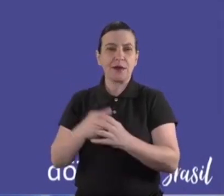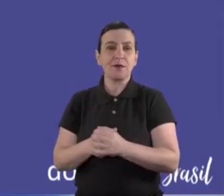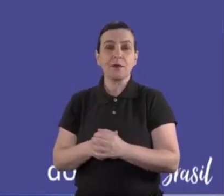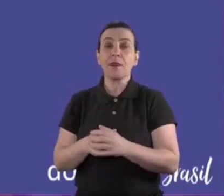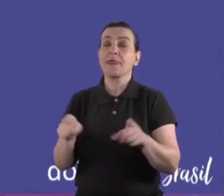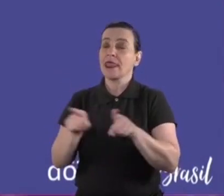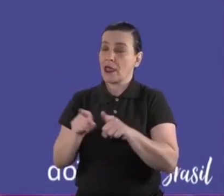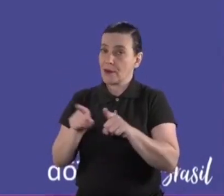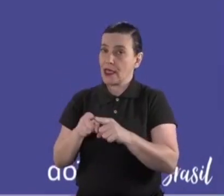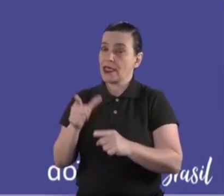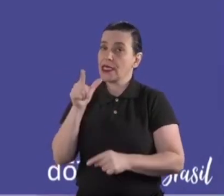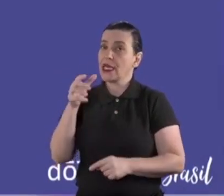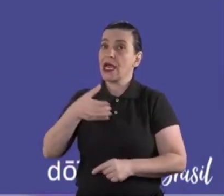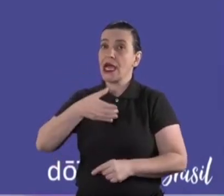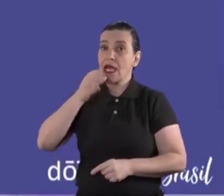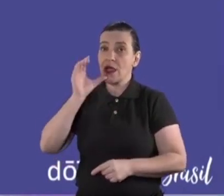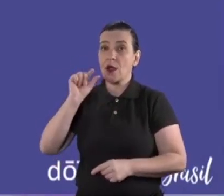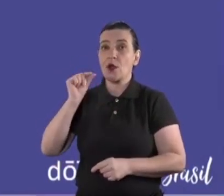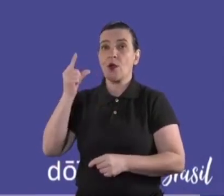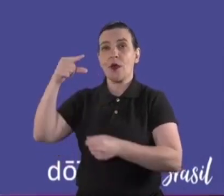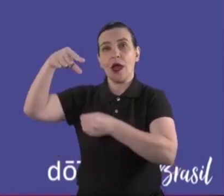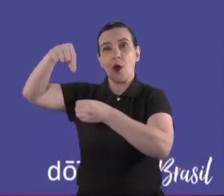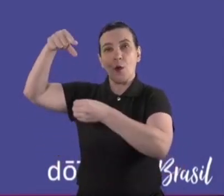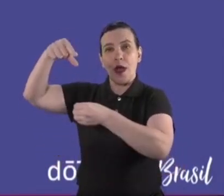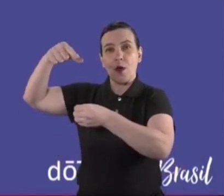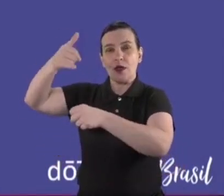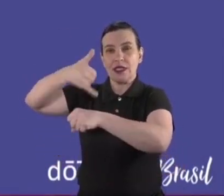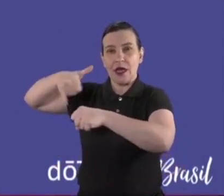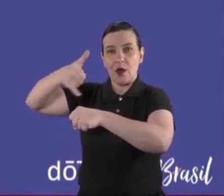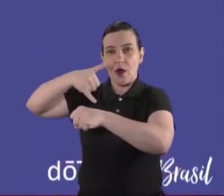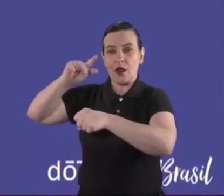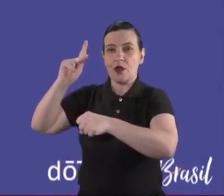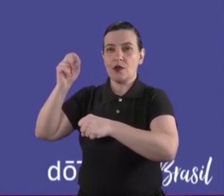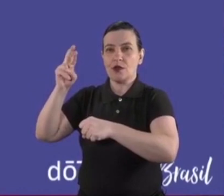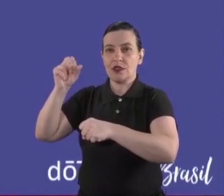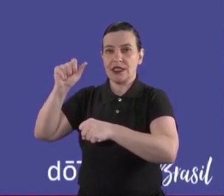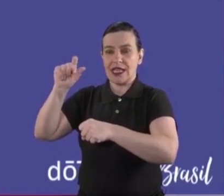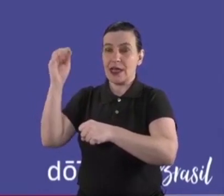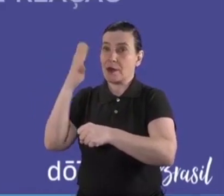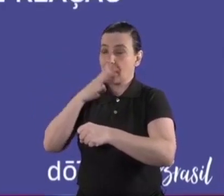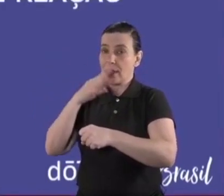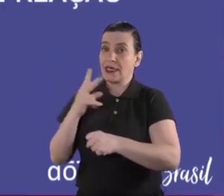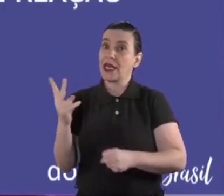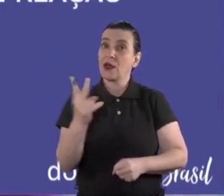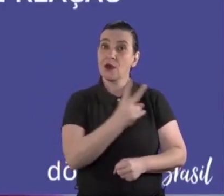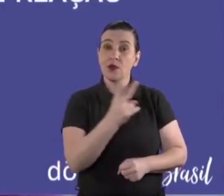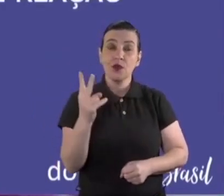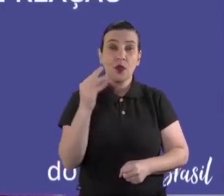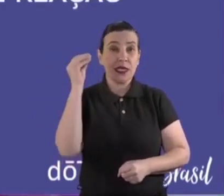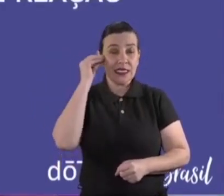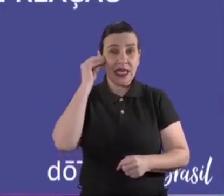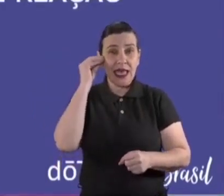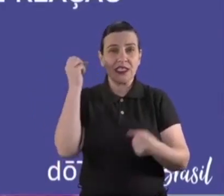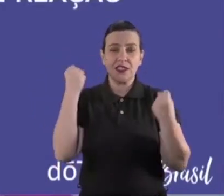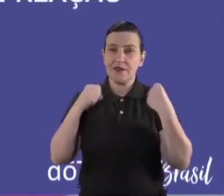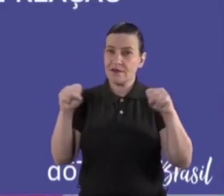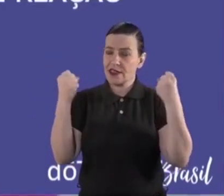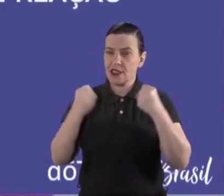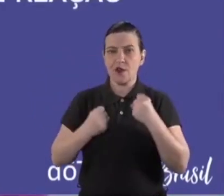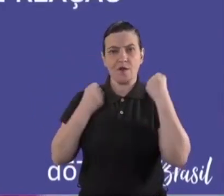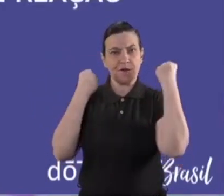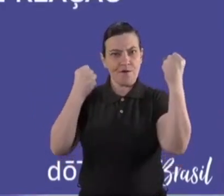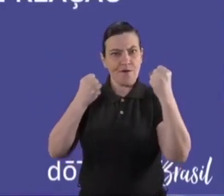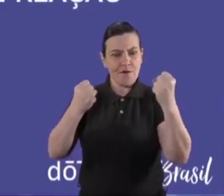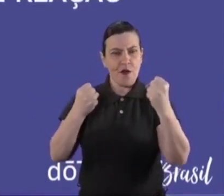tomou também um copo d'água, mas com uma gota de óleo essencial de hortelã-pimenta. Os dois grupos fizeram testes físicos de força, potência